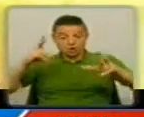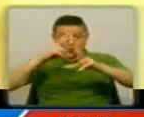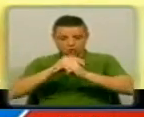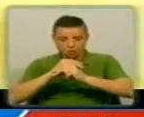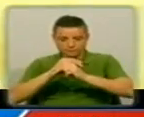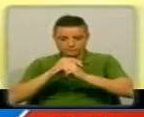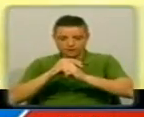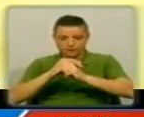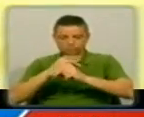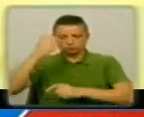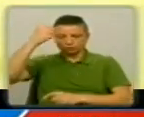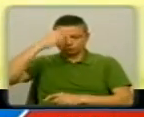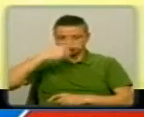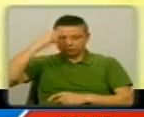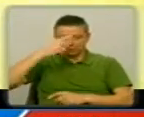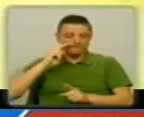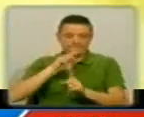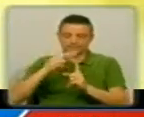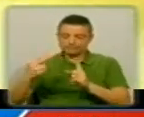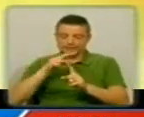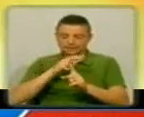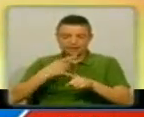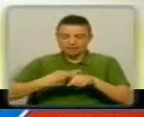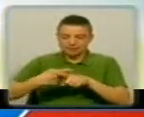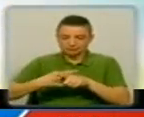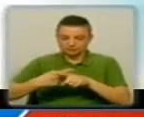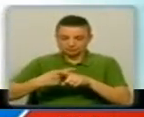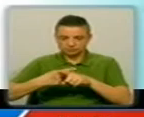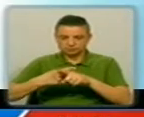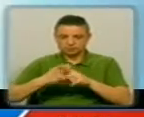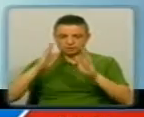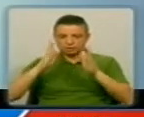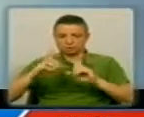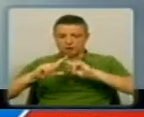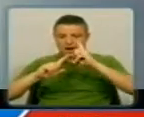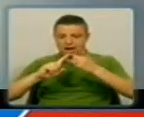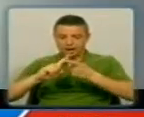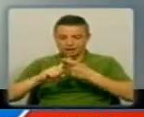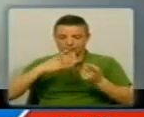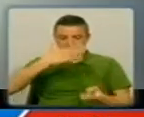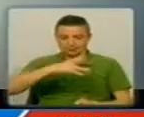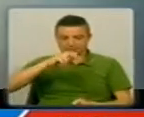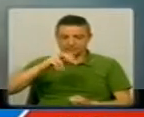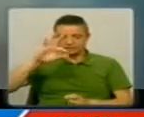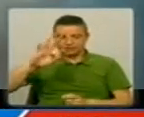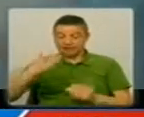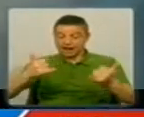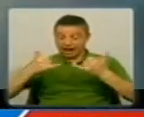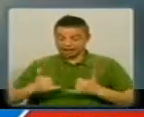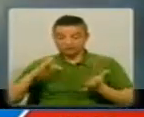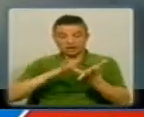nova, logo historicamente, tem uma perspectiva muito interessante. Já no ano 134